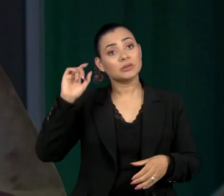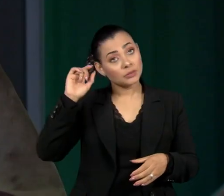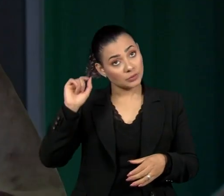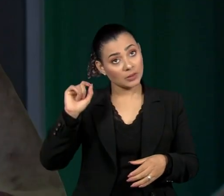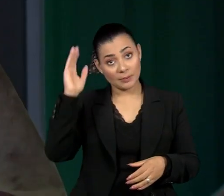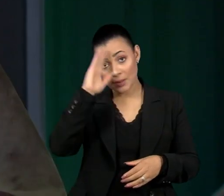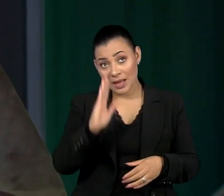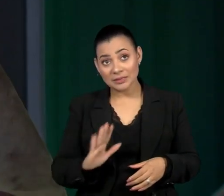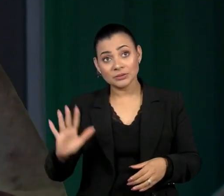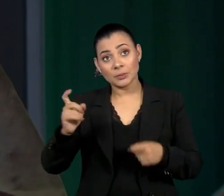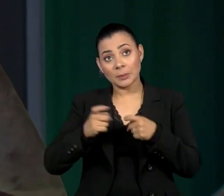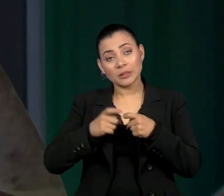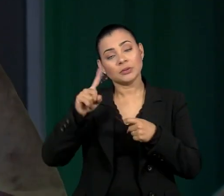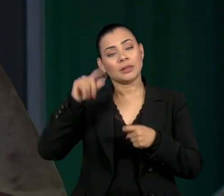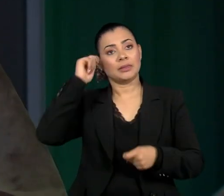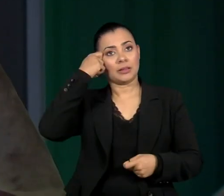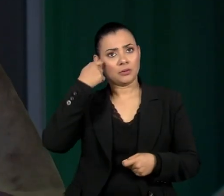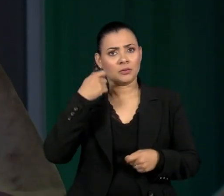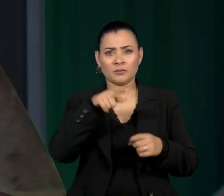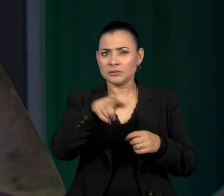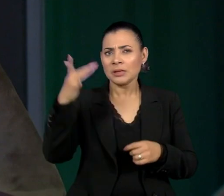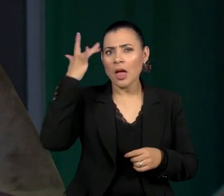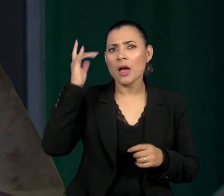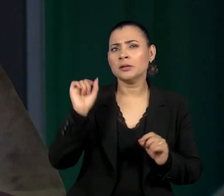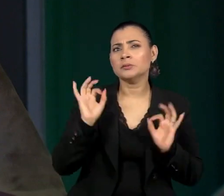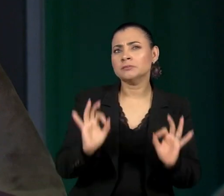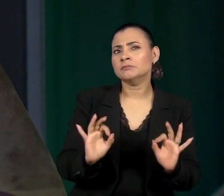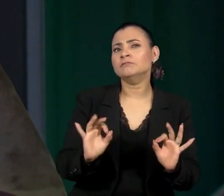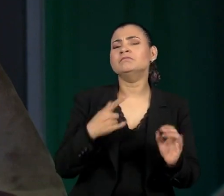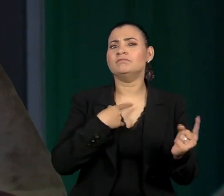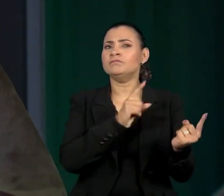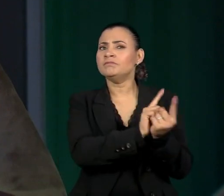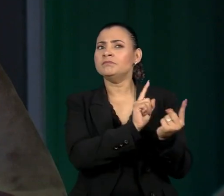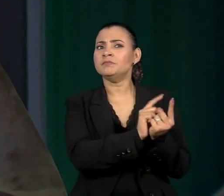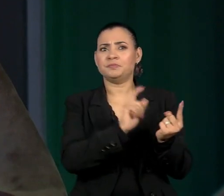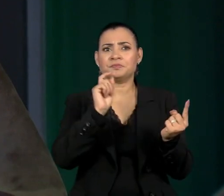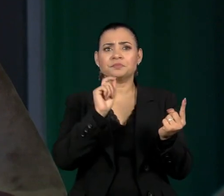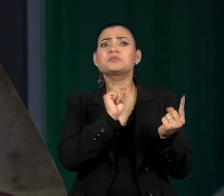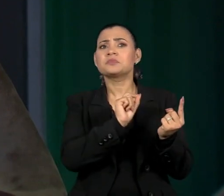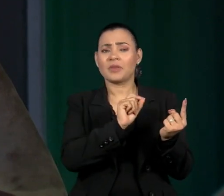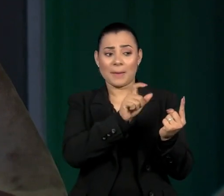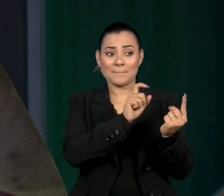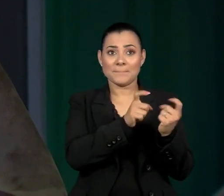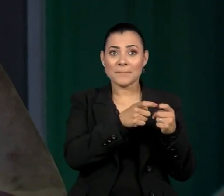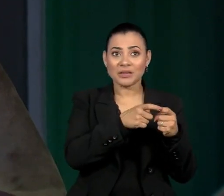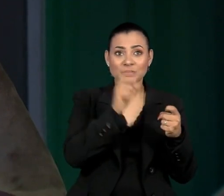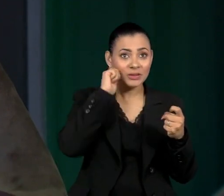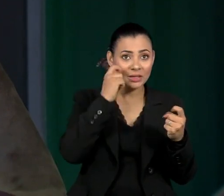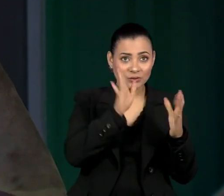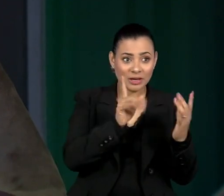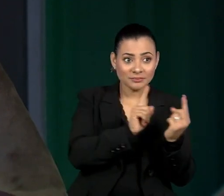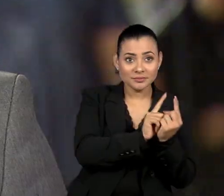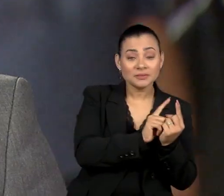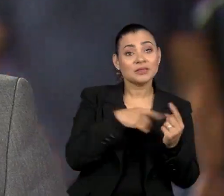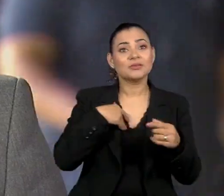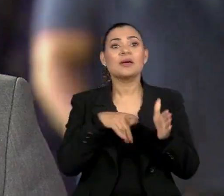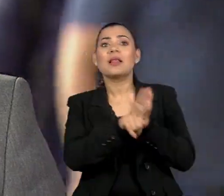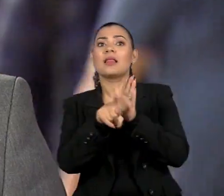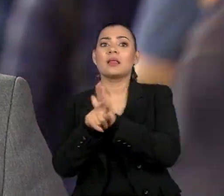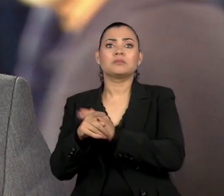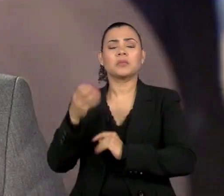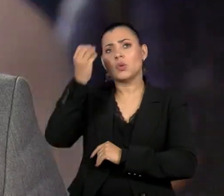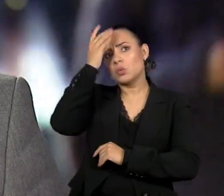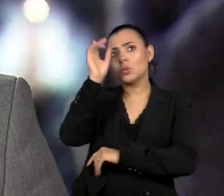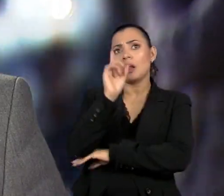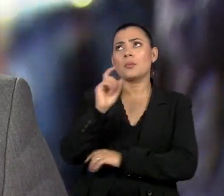negros. Afinal de contas, será que a população já foi atendida por um médico negro? Nós fomos às ruas descobrir. Eu não me lembro de ter